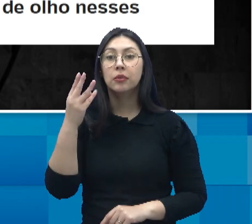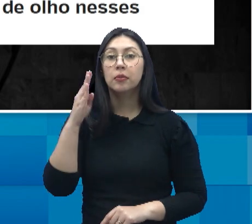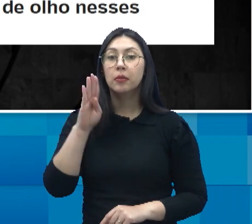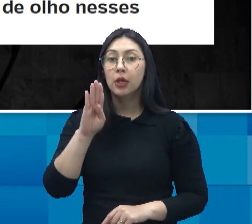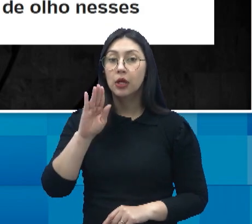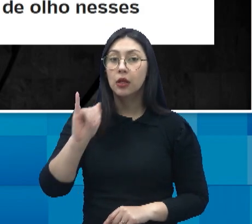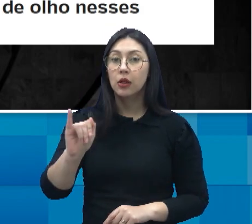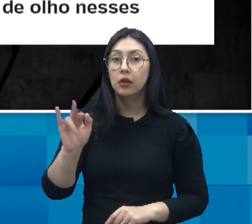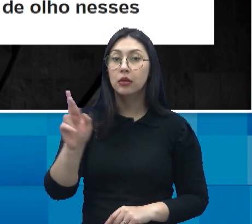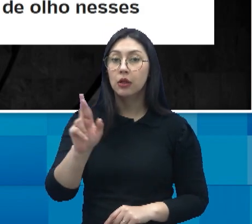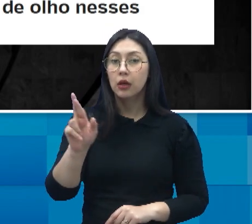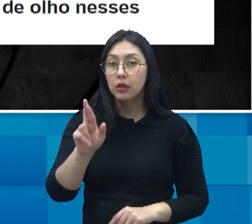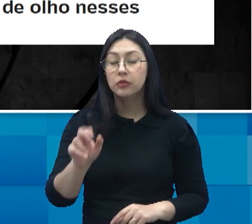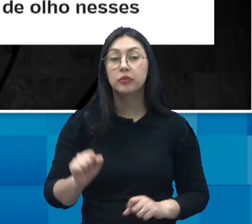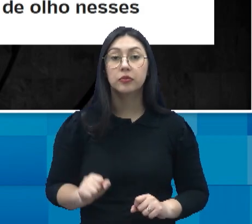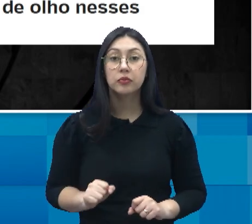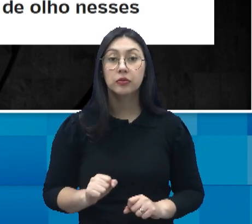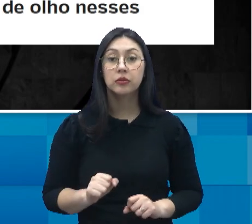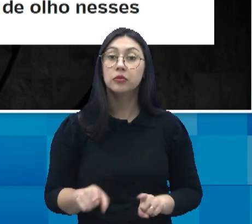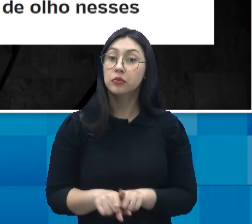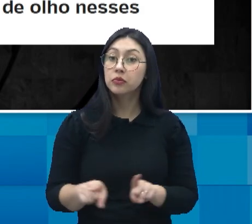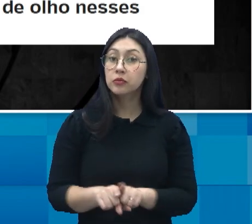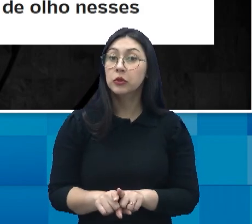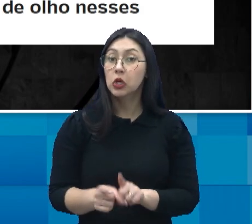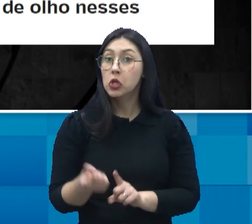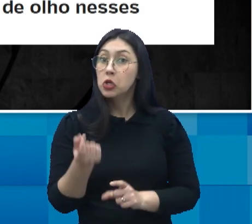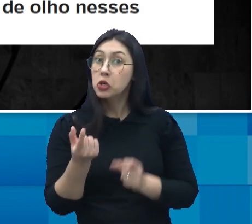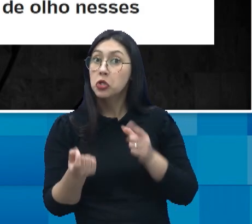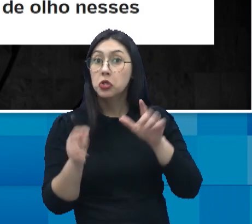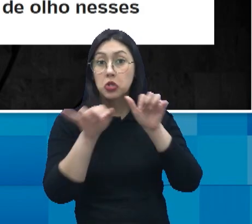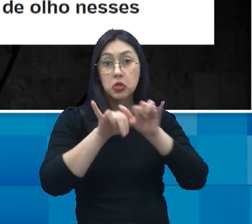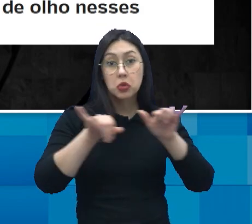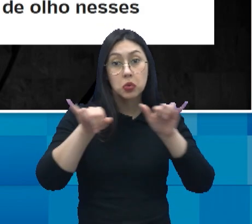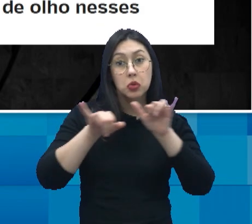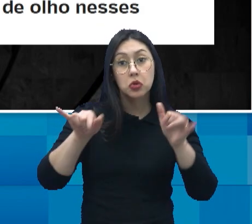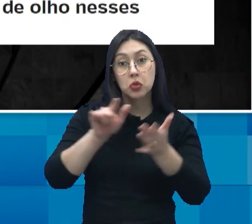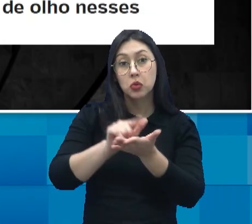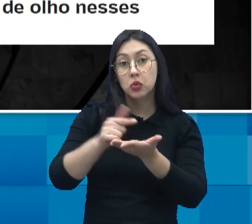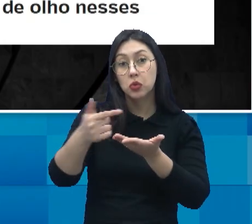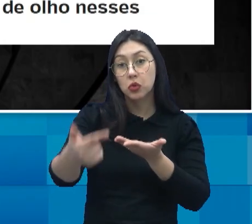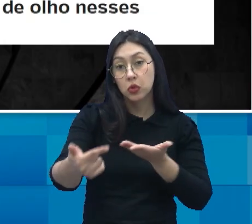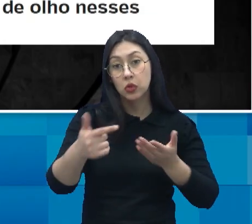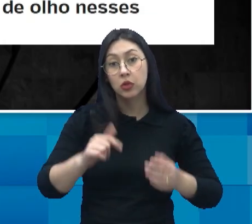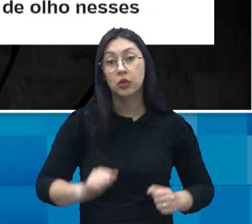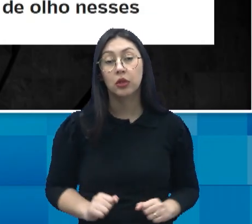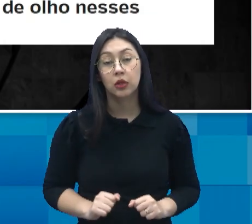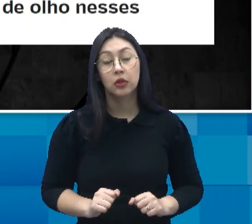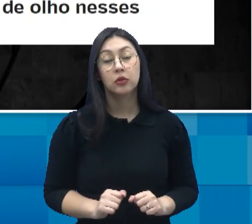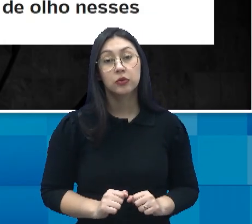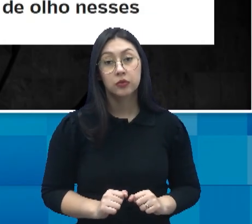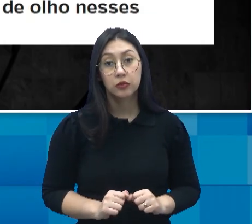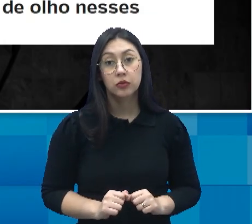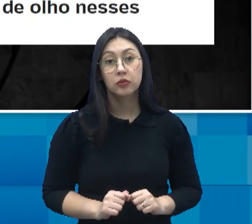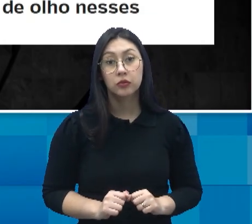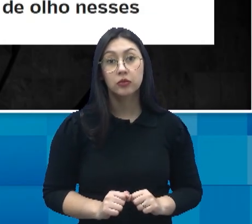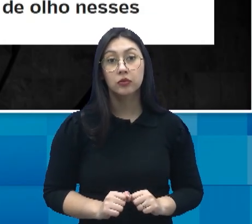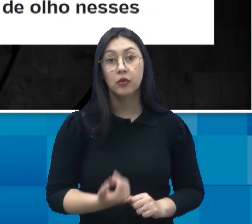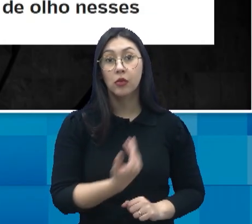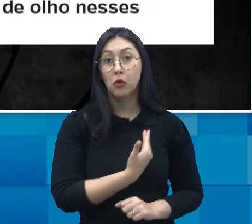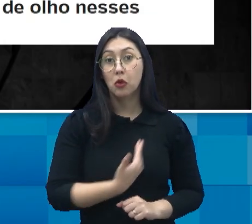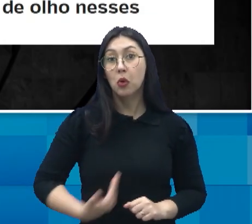2025. Algumas matérias que saíram essa semana, ou ontem, governo